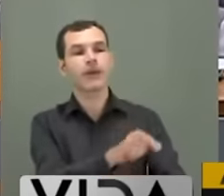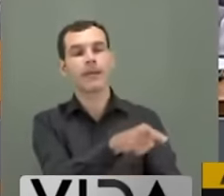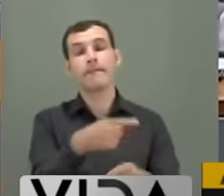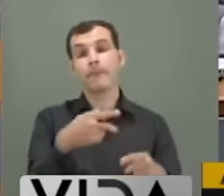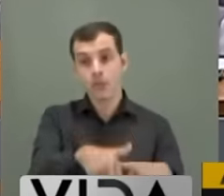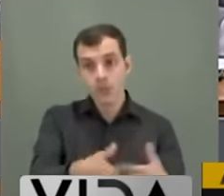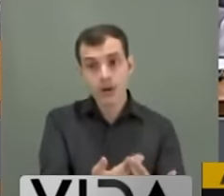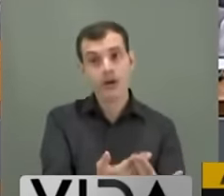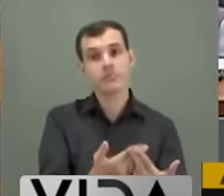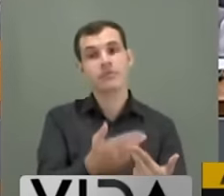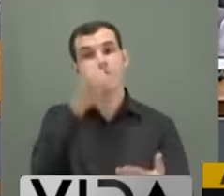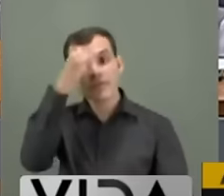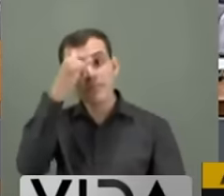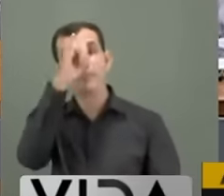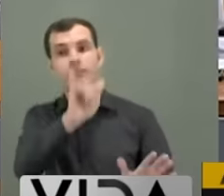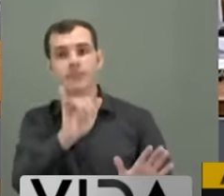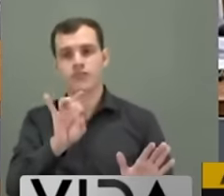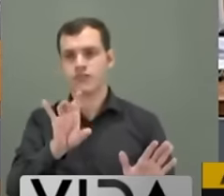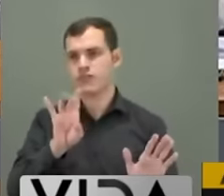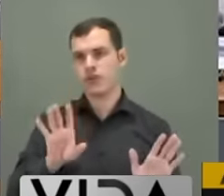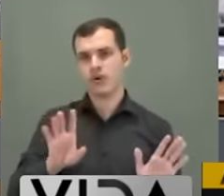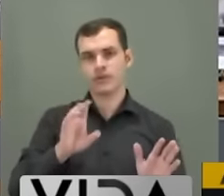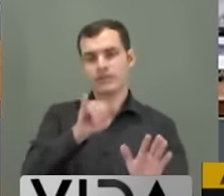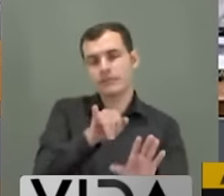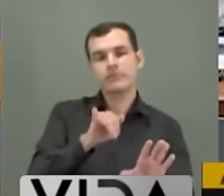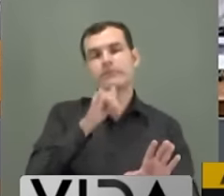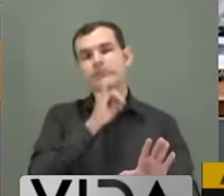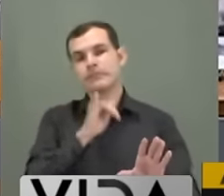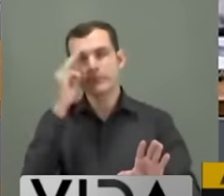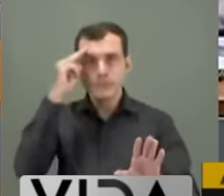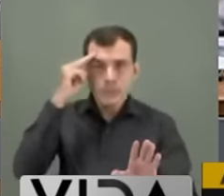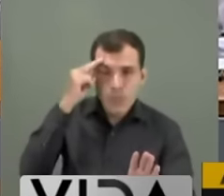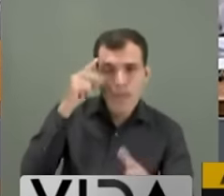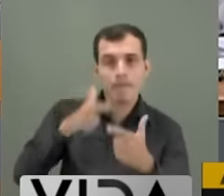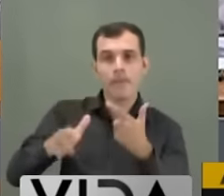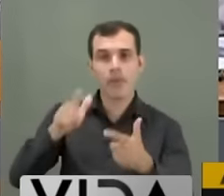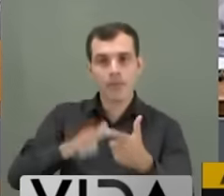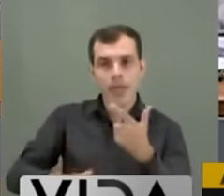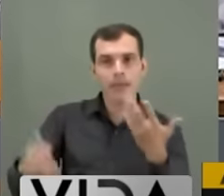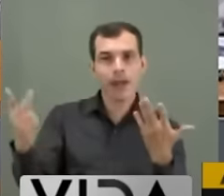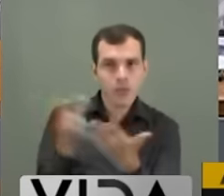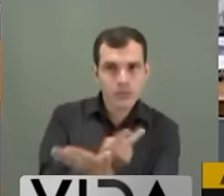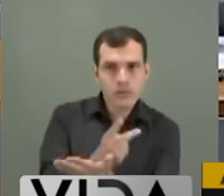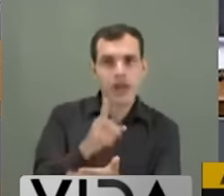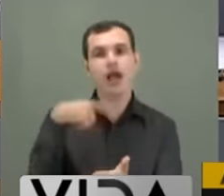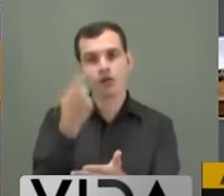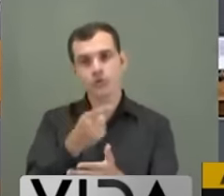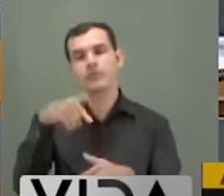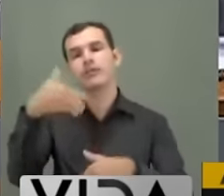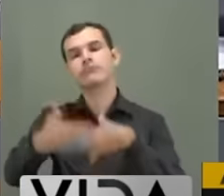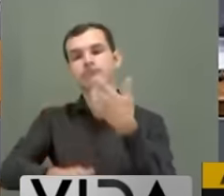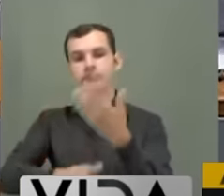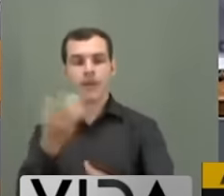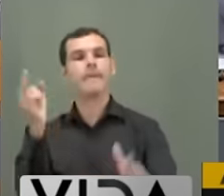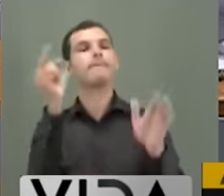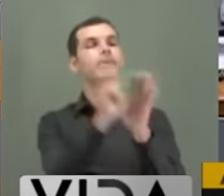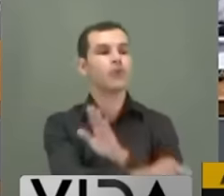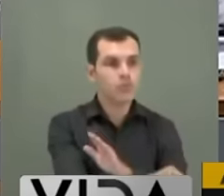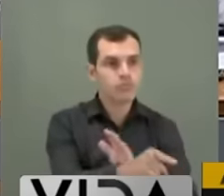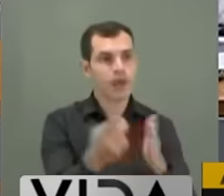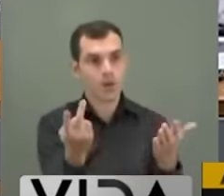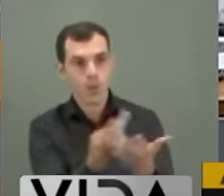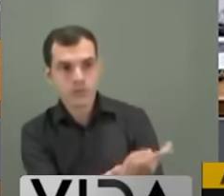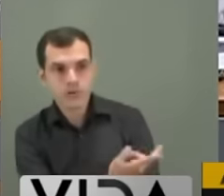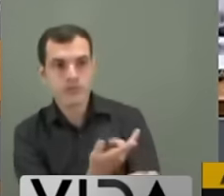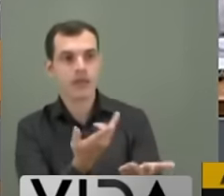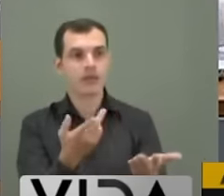caso tivesse algum problema de alguma coisa, nós iríamos... obviamente, perguntar para ele se ele participou de alguma quebradeira e tal, que não ocorreu, graças a